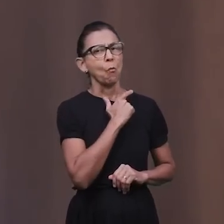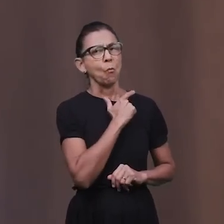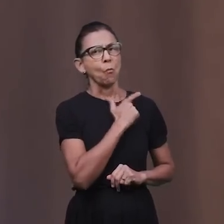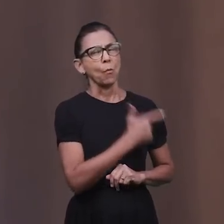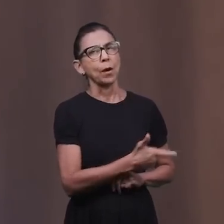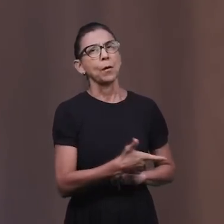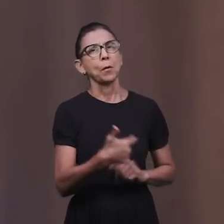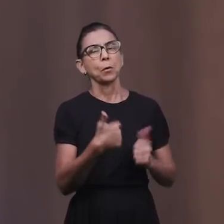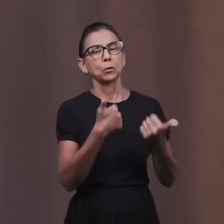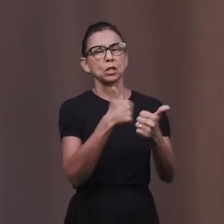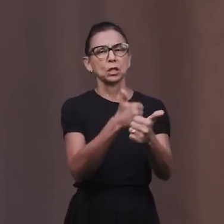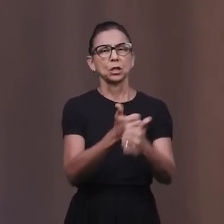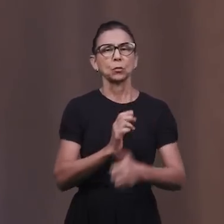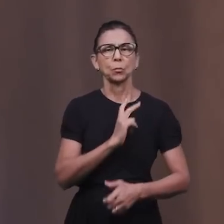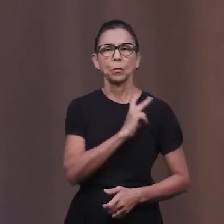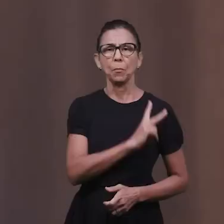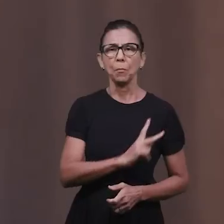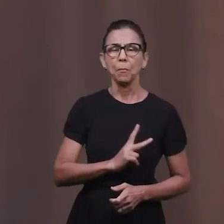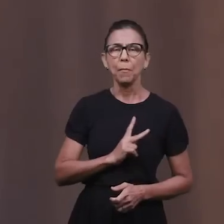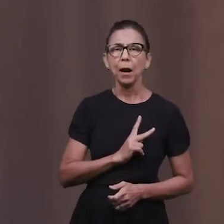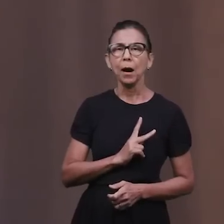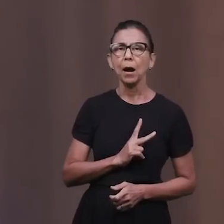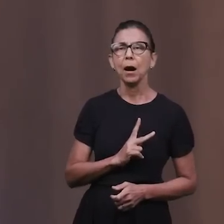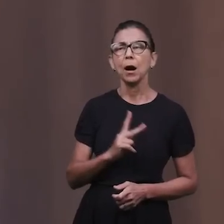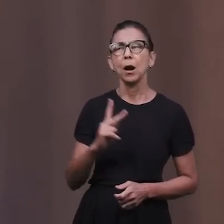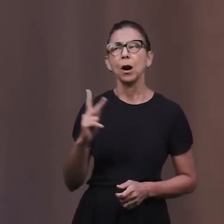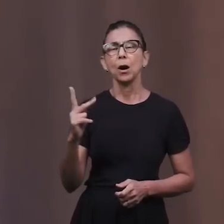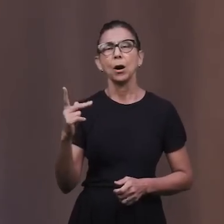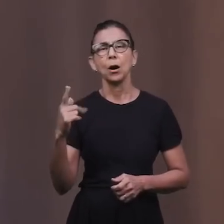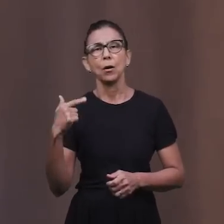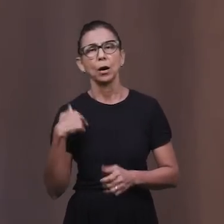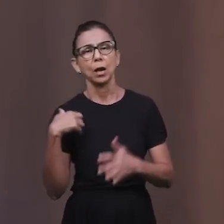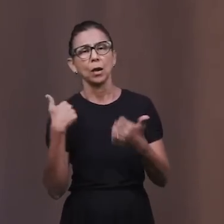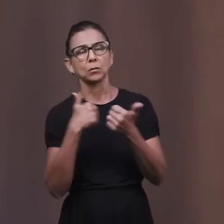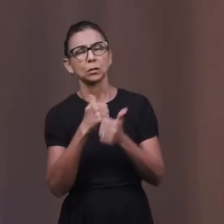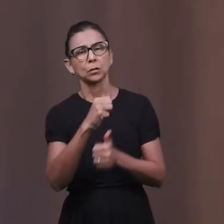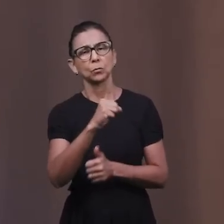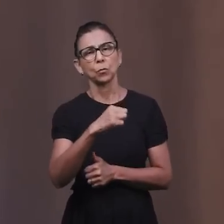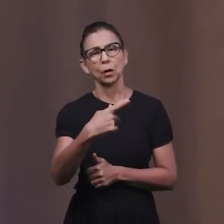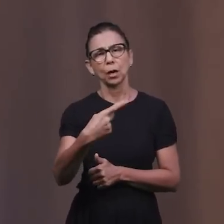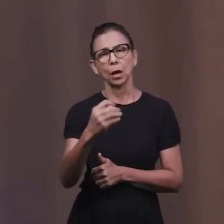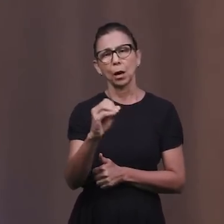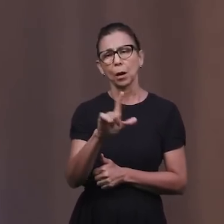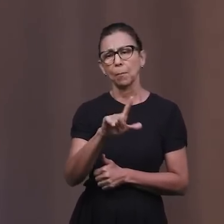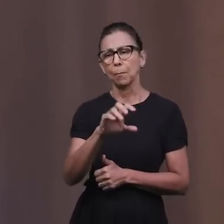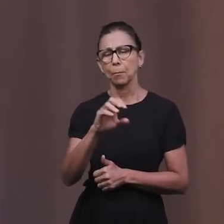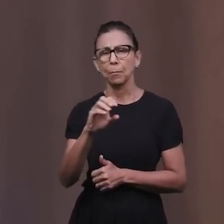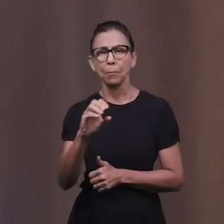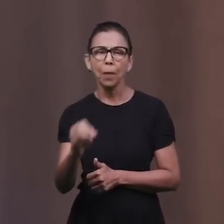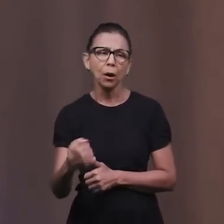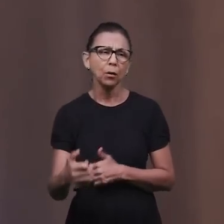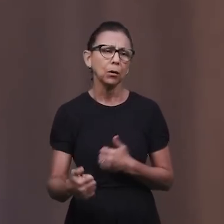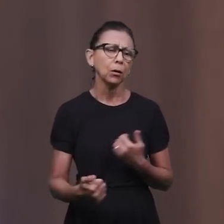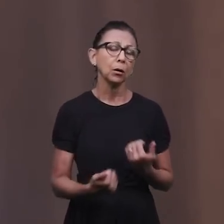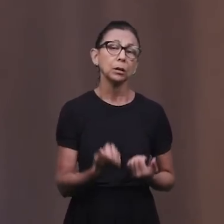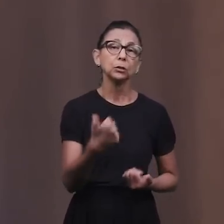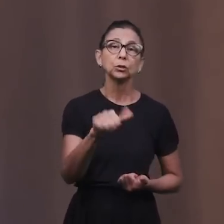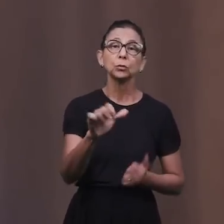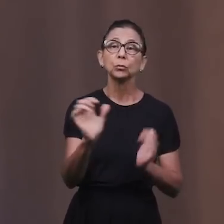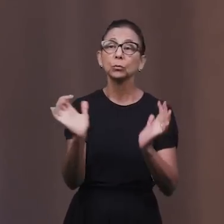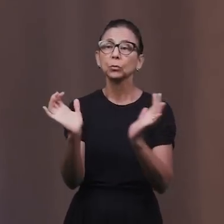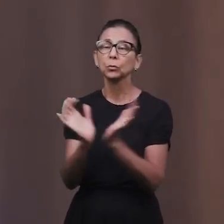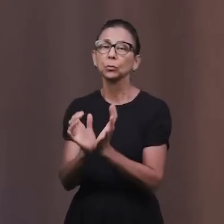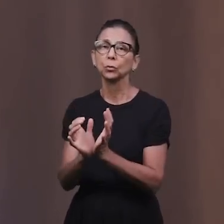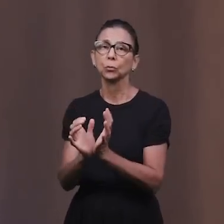Cristo. Porque essa turma era o seguinte, se Paulo falar eu não aceito, se Pedro falar eu não aceito, se